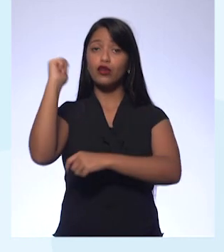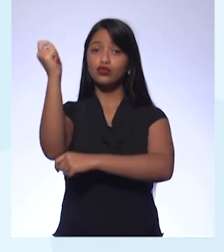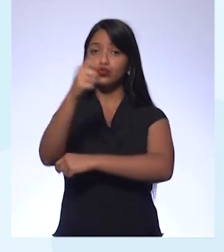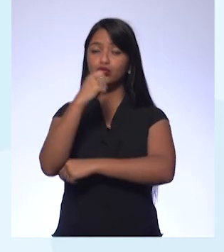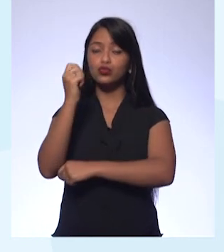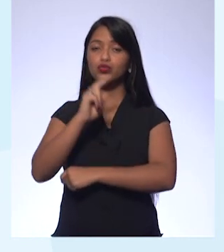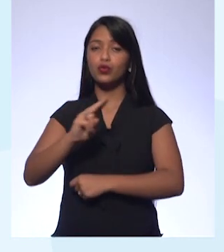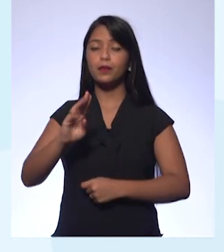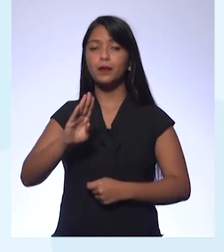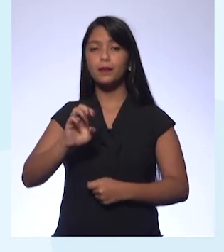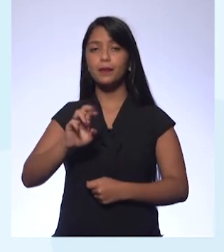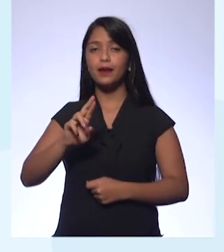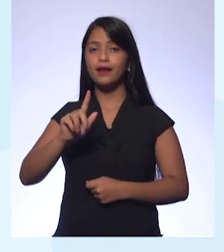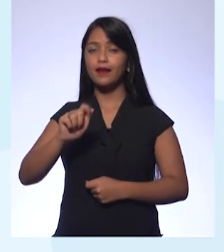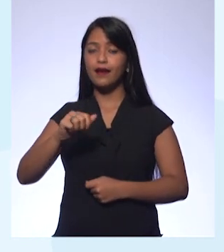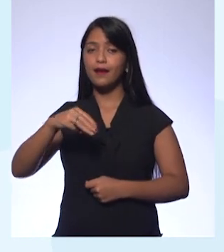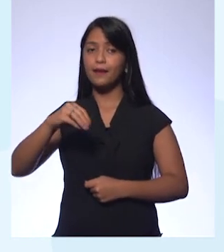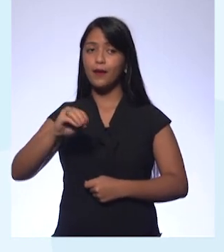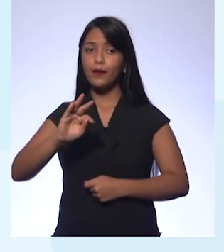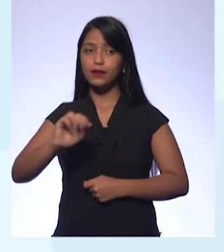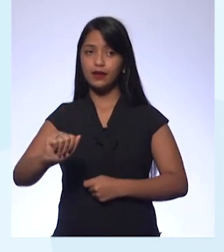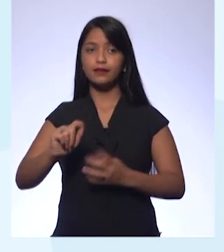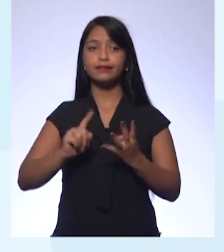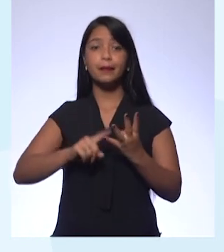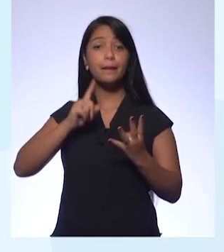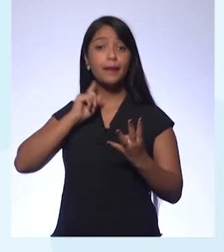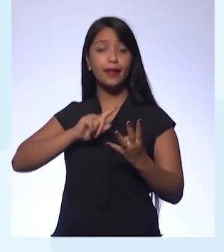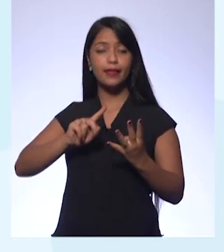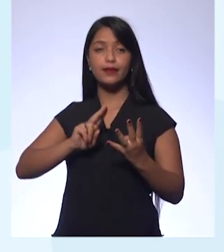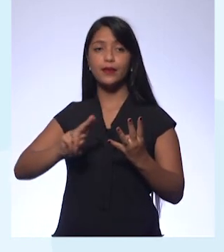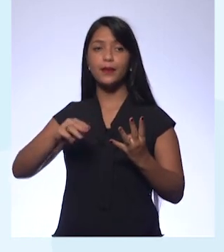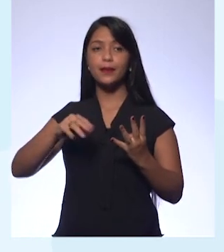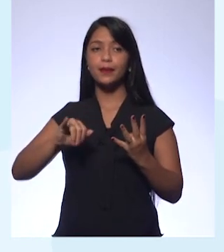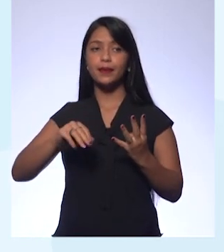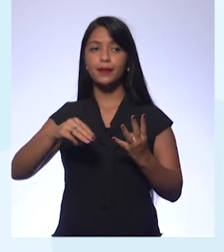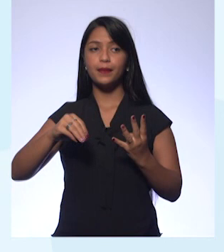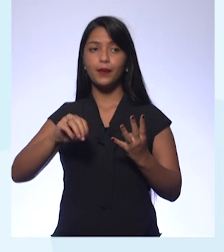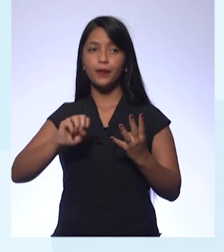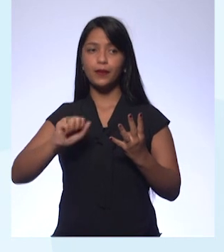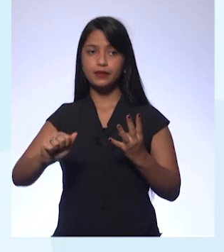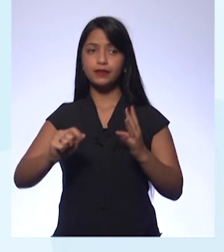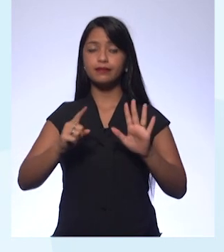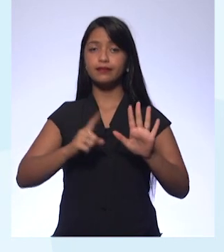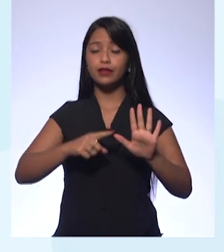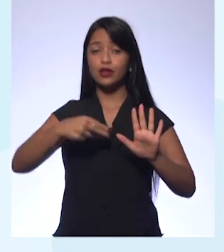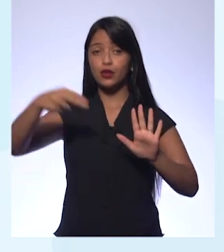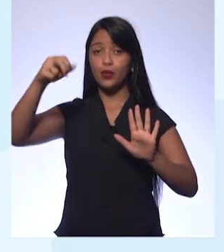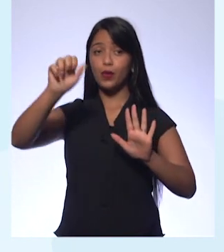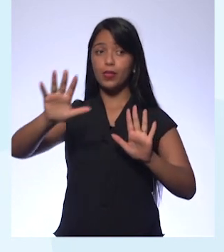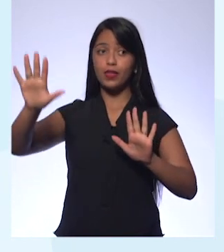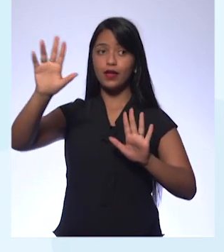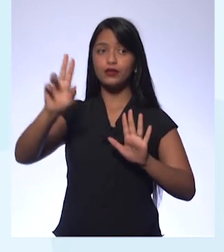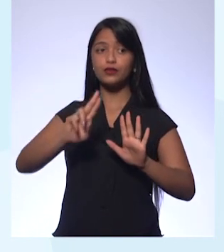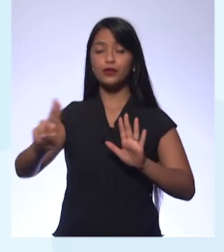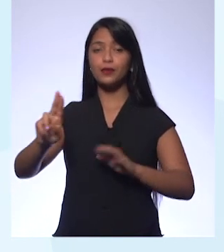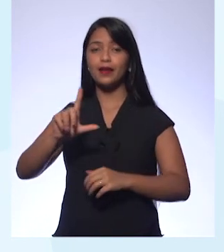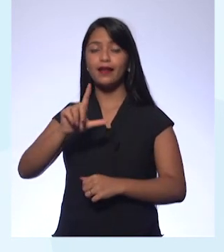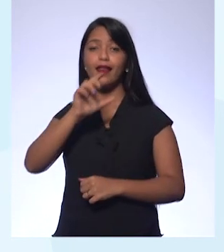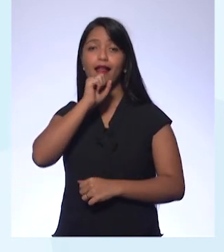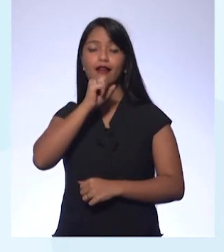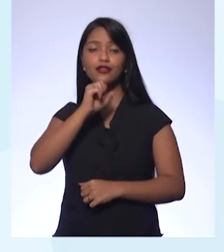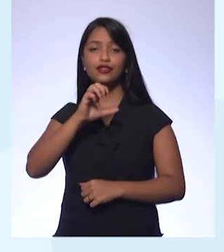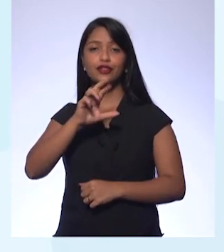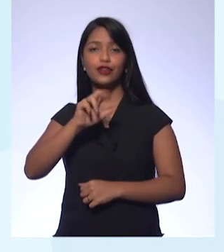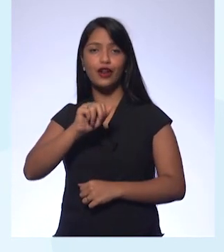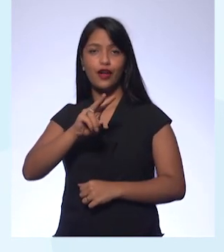em Minas Gerais e de laranja cravo em estados do Nordeste. As palavras esse almoço, sobre, dele, é